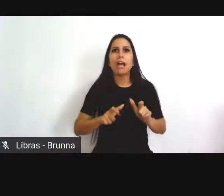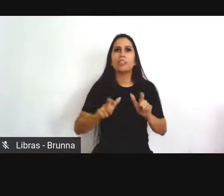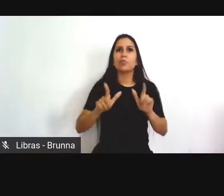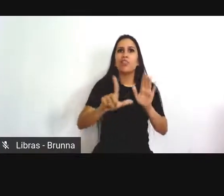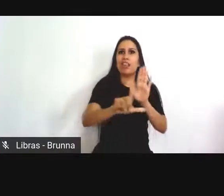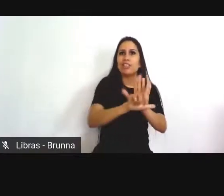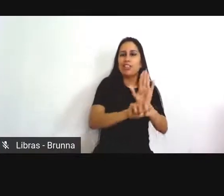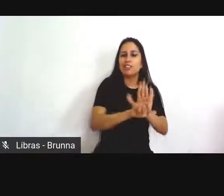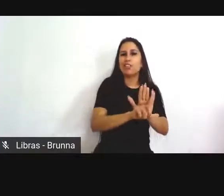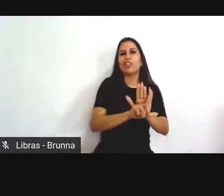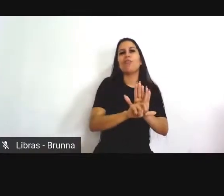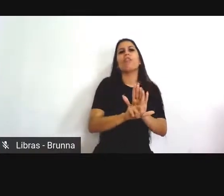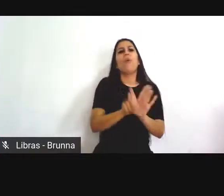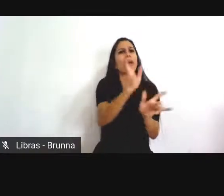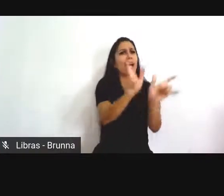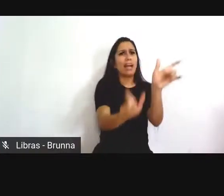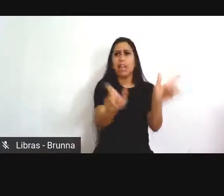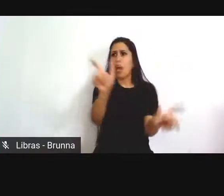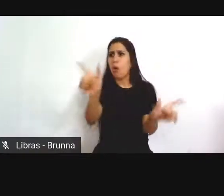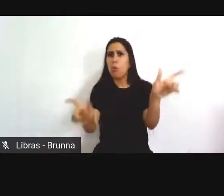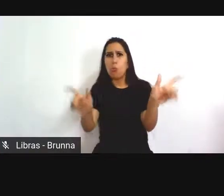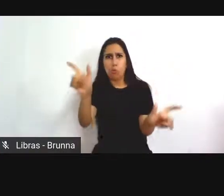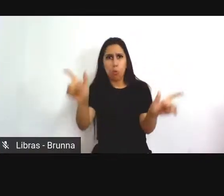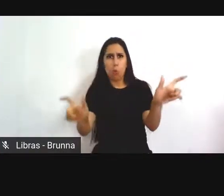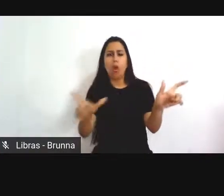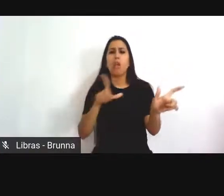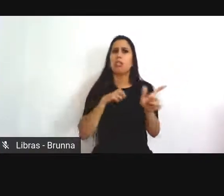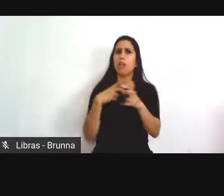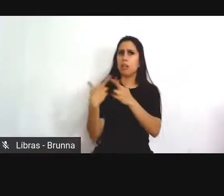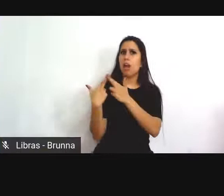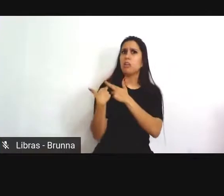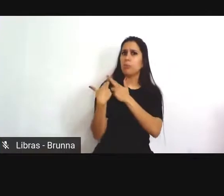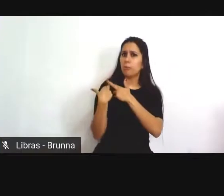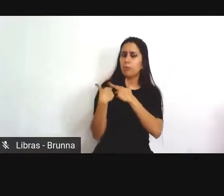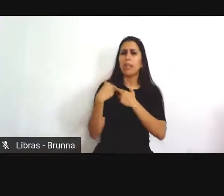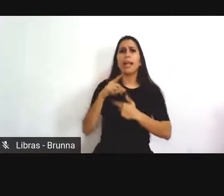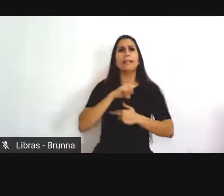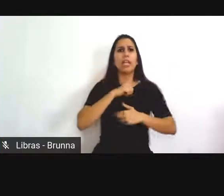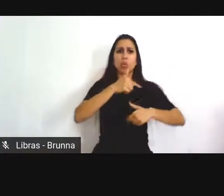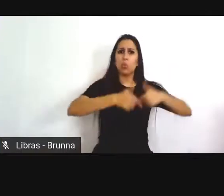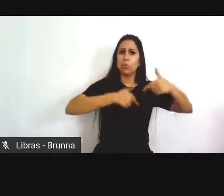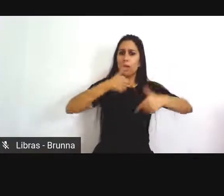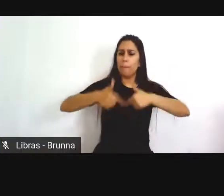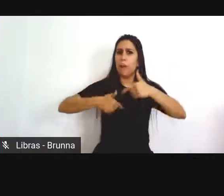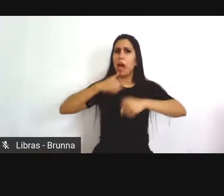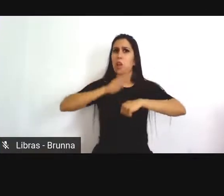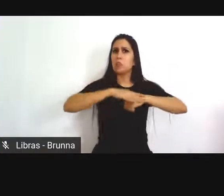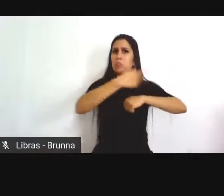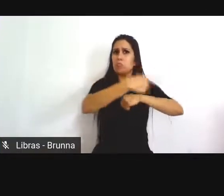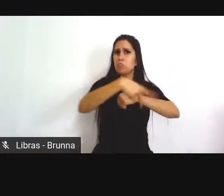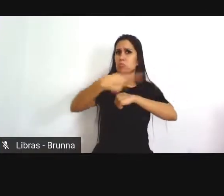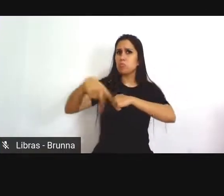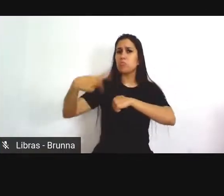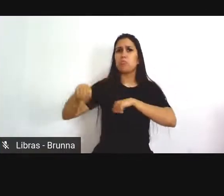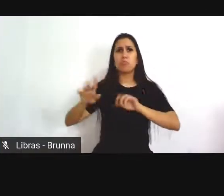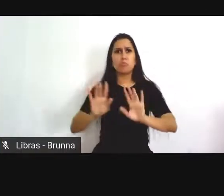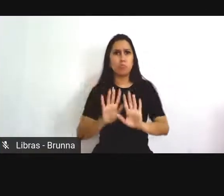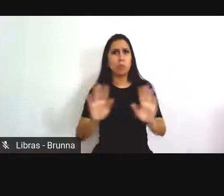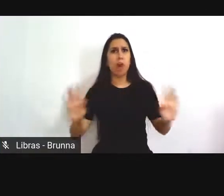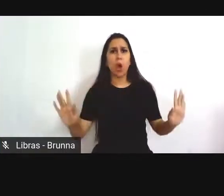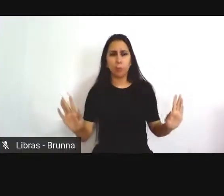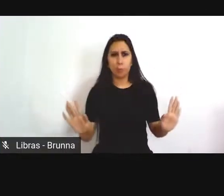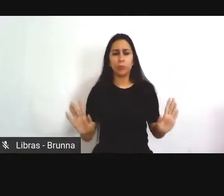dentro do legislativo tem uma rotina, tem uma loucura própria, né? Aquela história, todas as famílias felizes